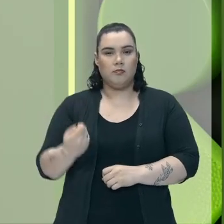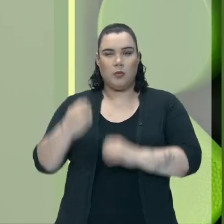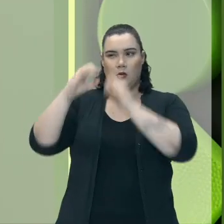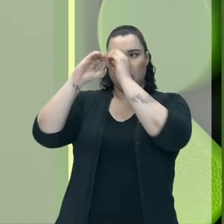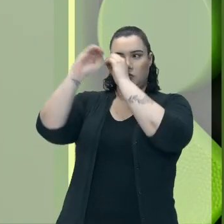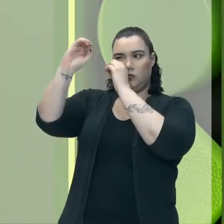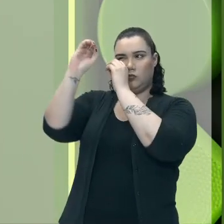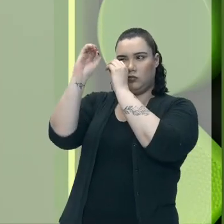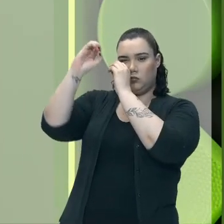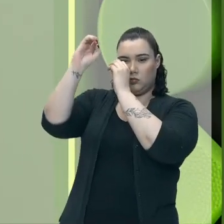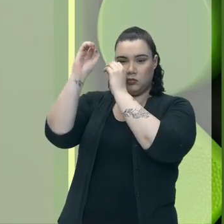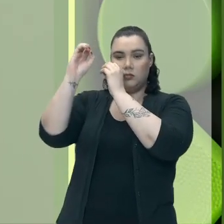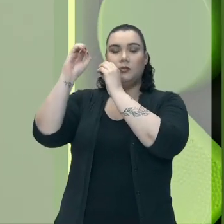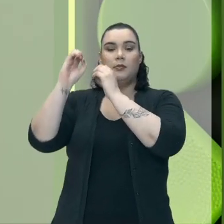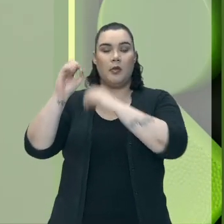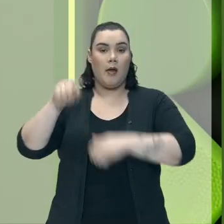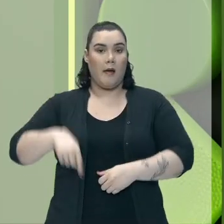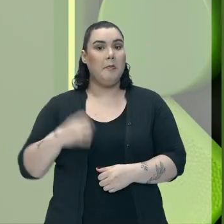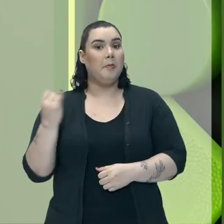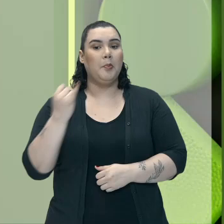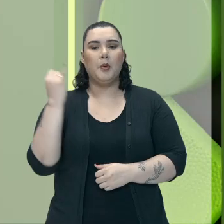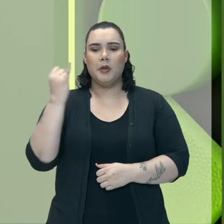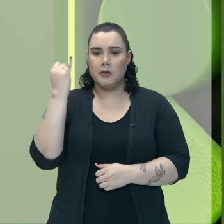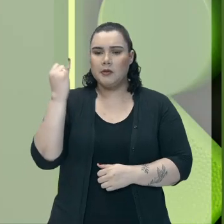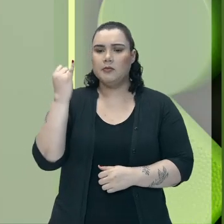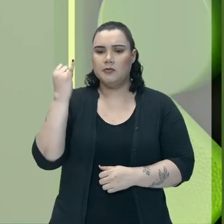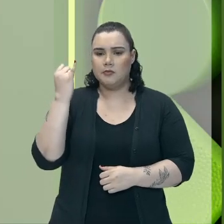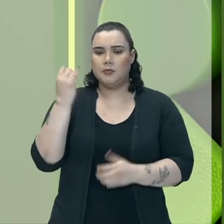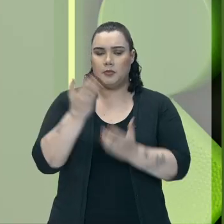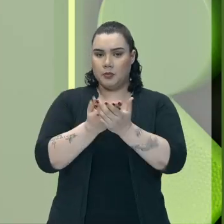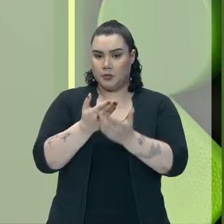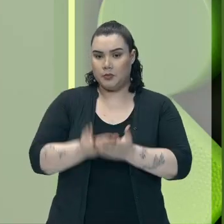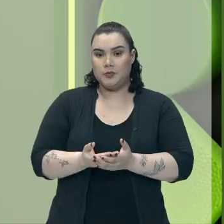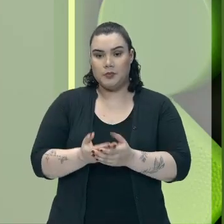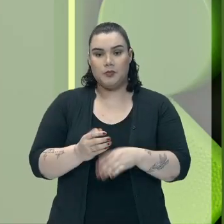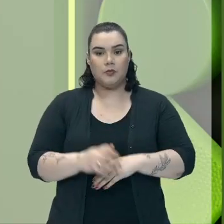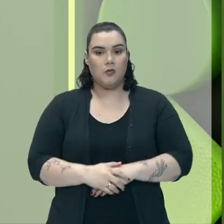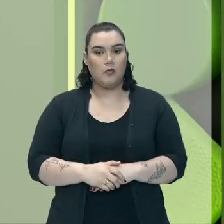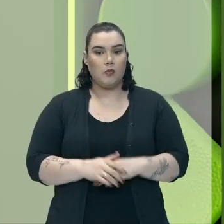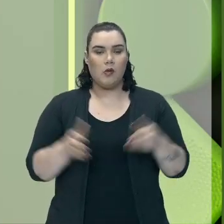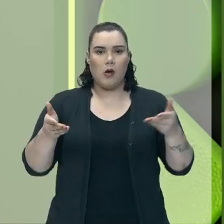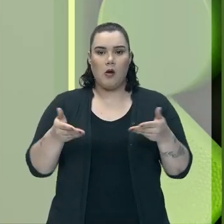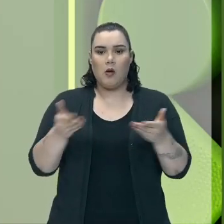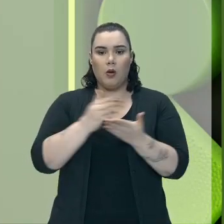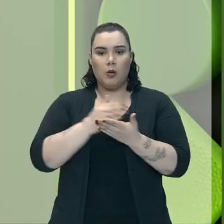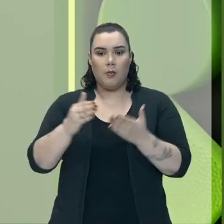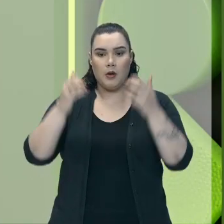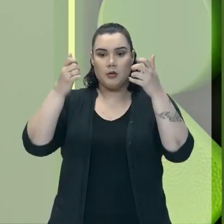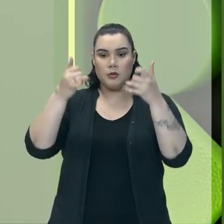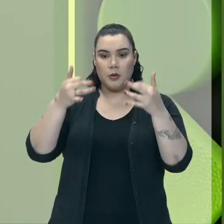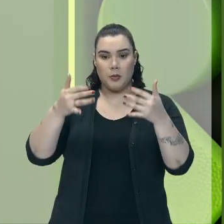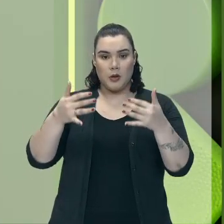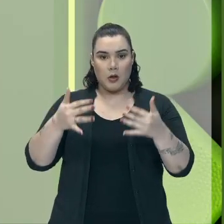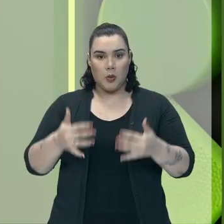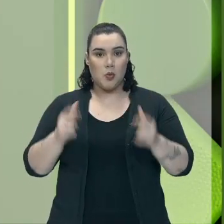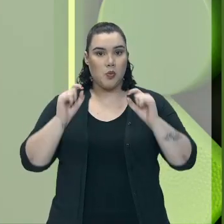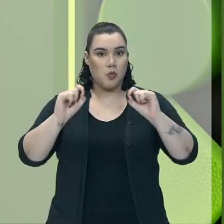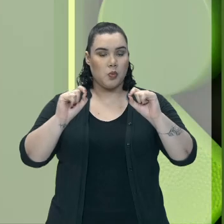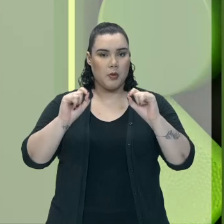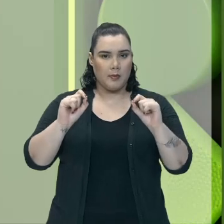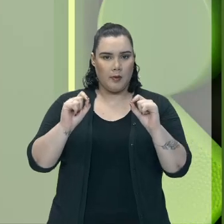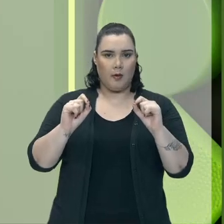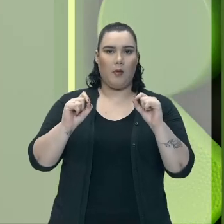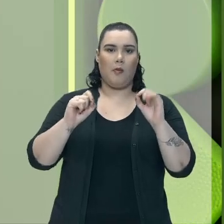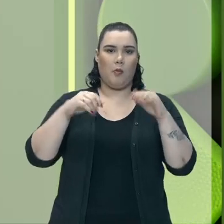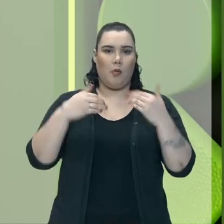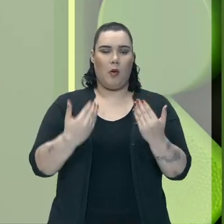tão importante aí nos dias de hoje. Vamos começar então definindo, né, o que é a astronomia